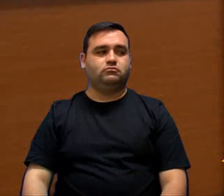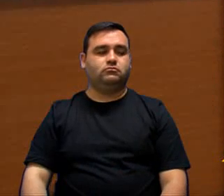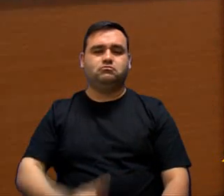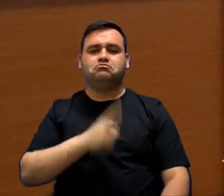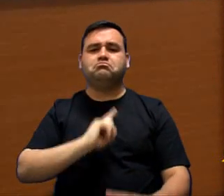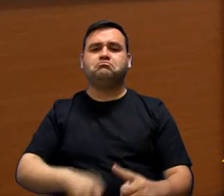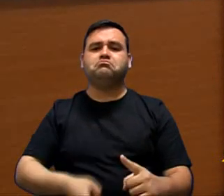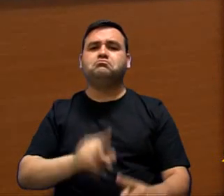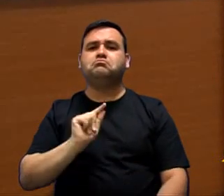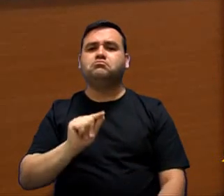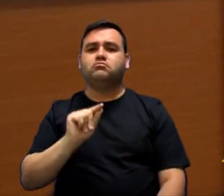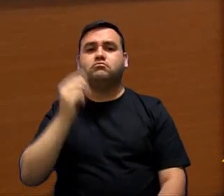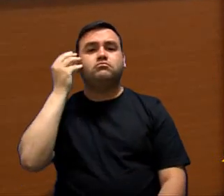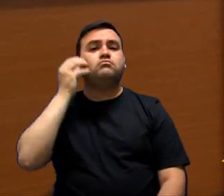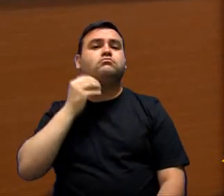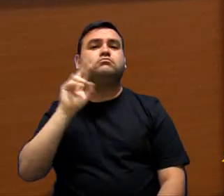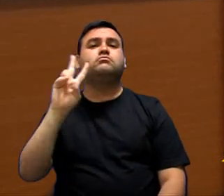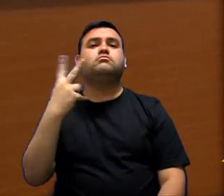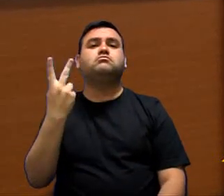O que aconteceu,